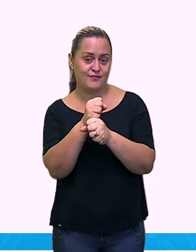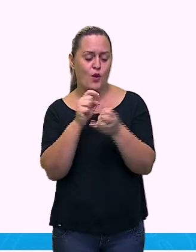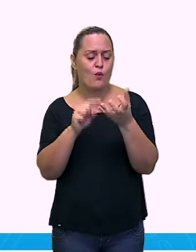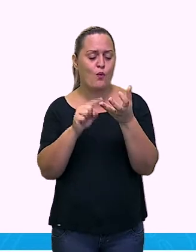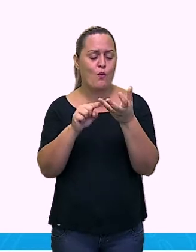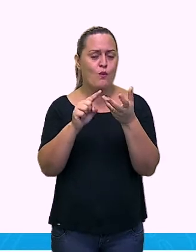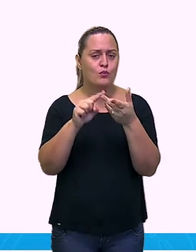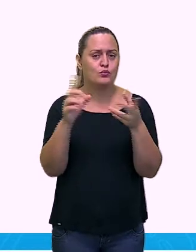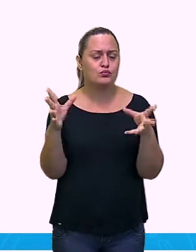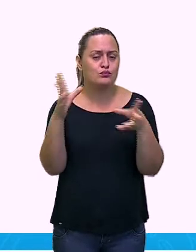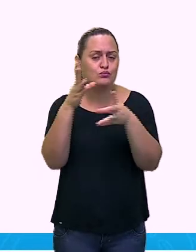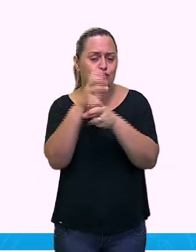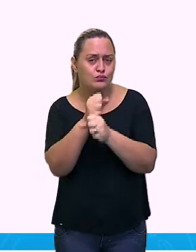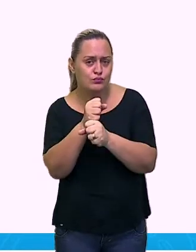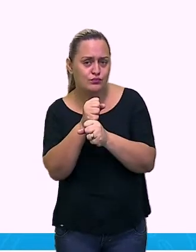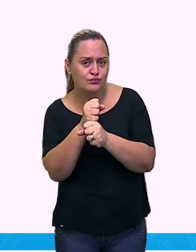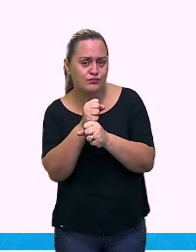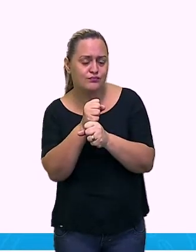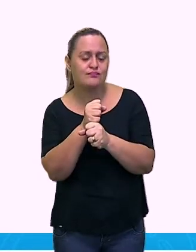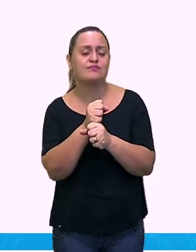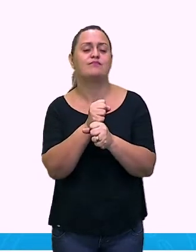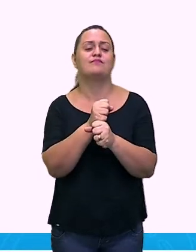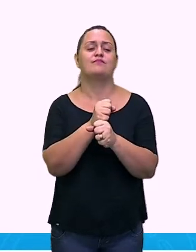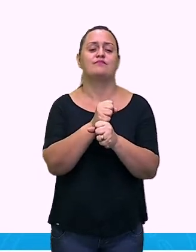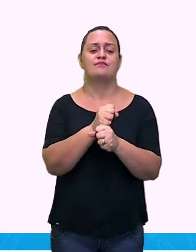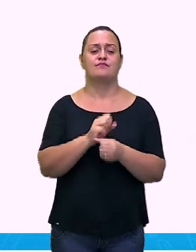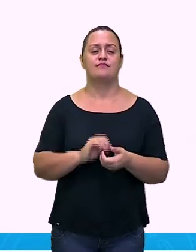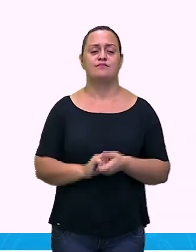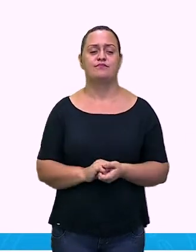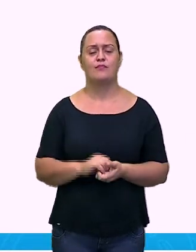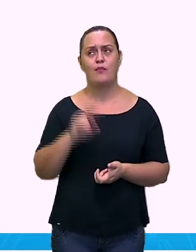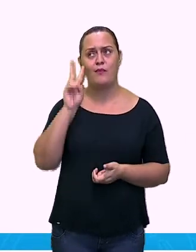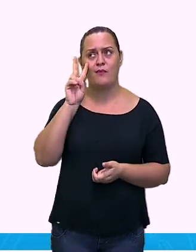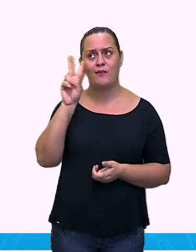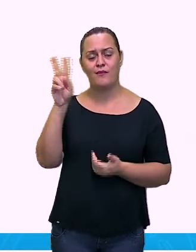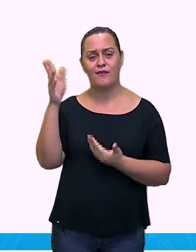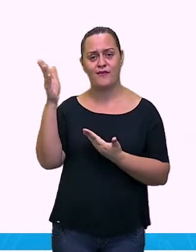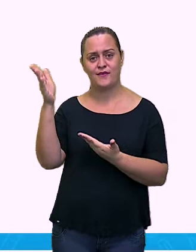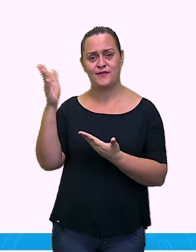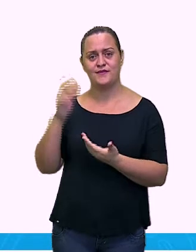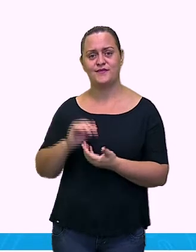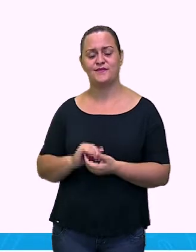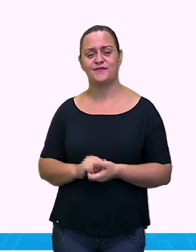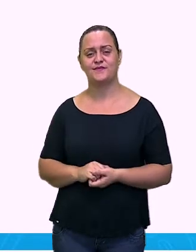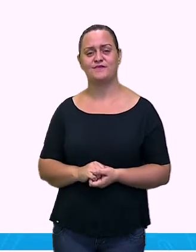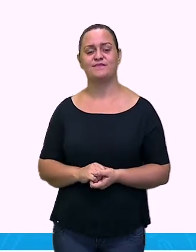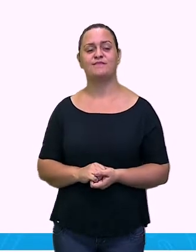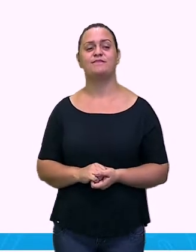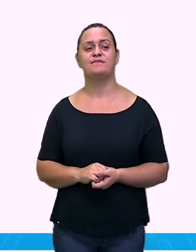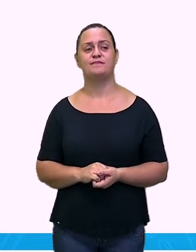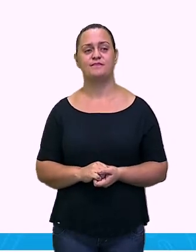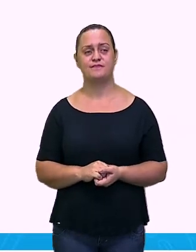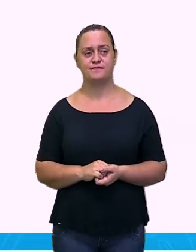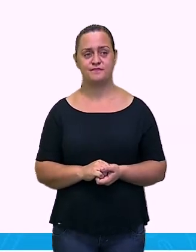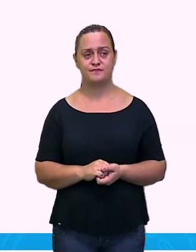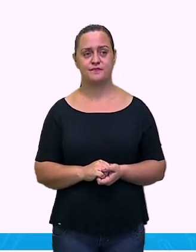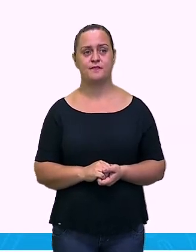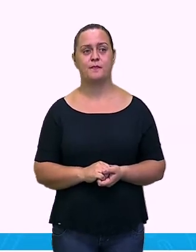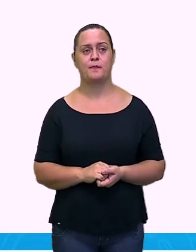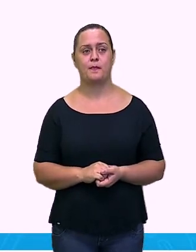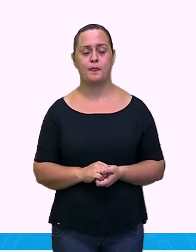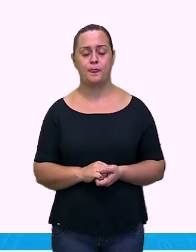ó um dois três quatro cinco seis sete oito